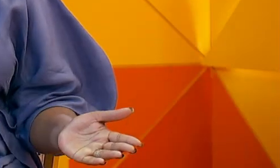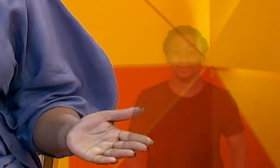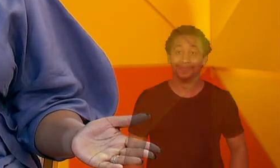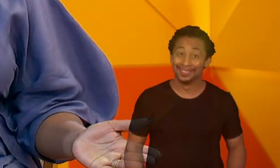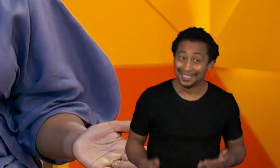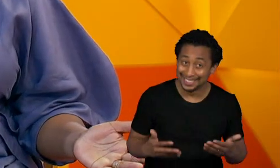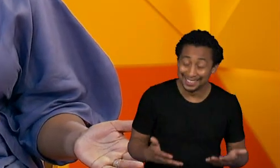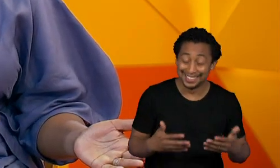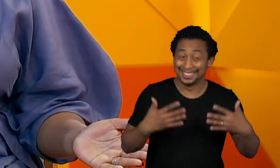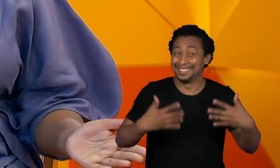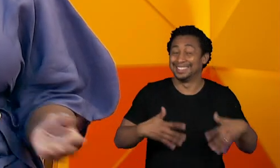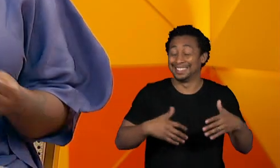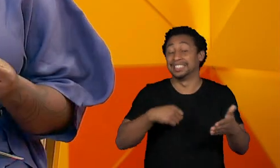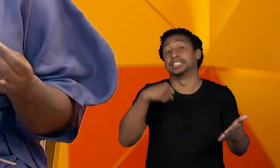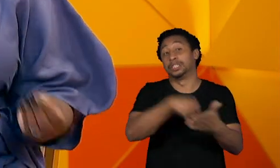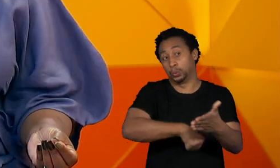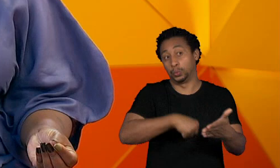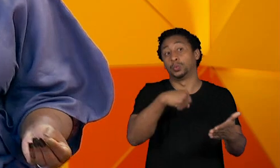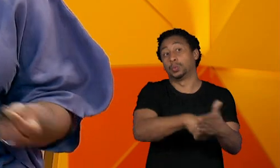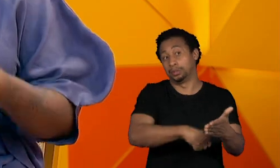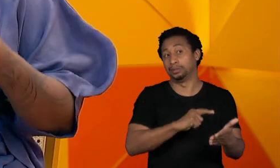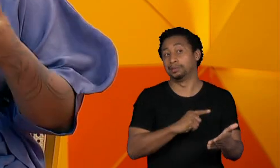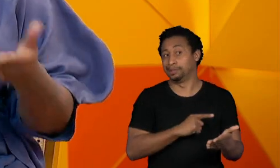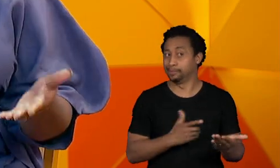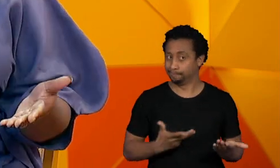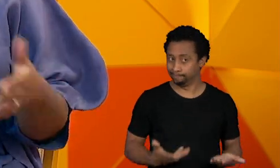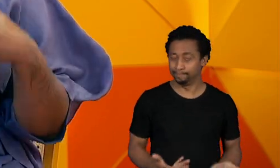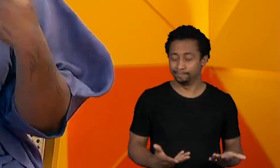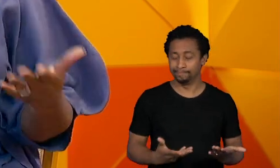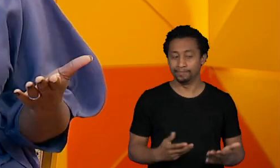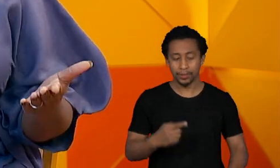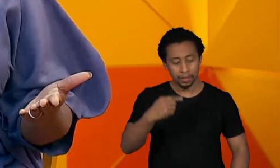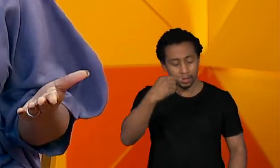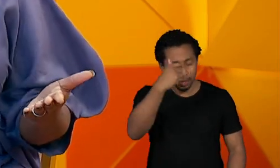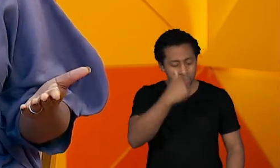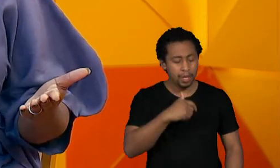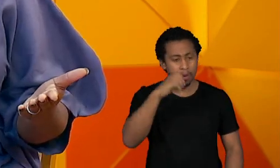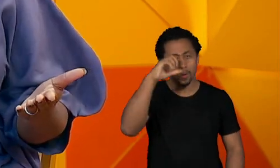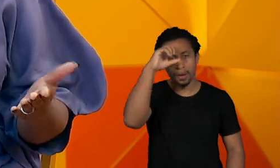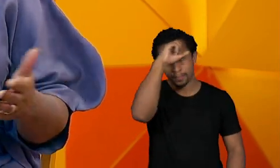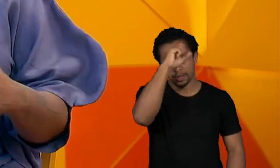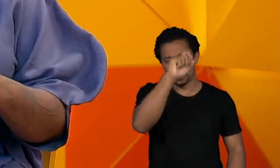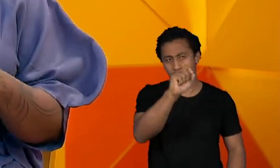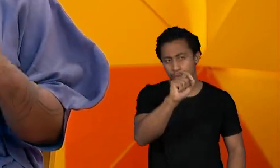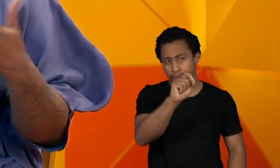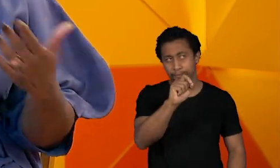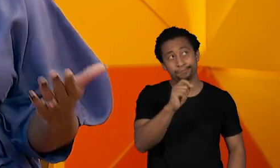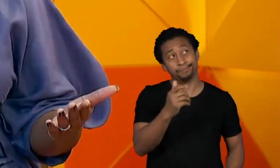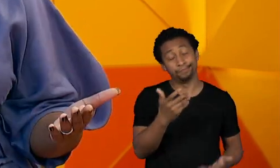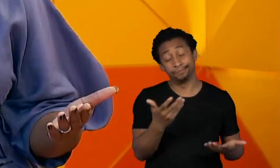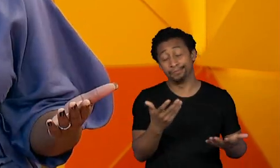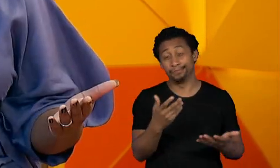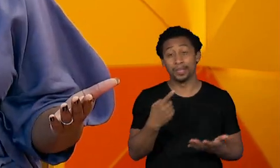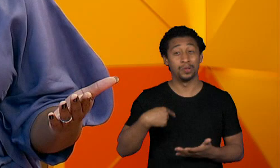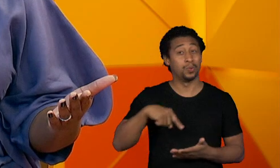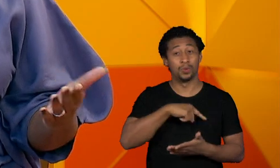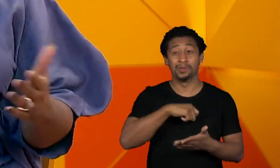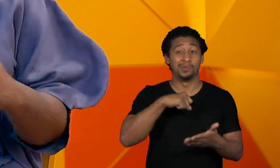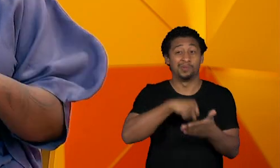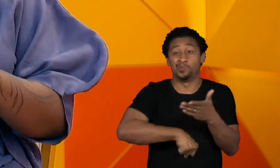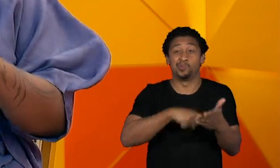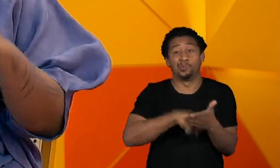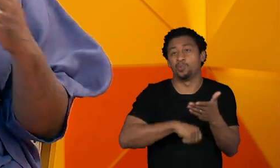Raíssa, lutas. Eu aprendi, muita gente aprende que, na verdade, a gente não lutou.